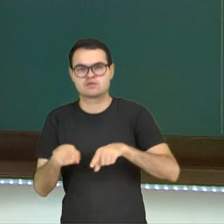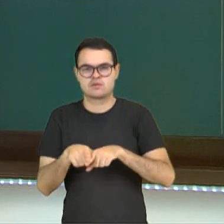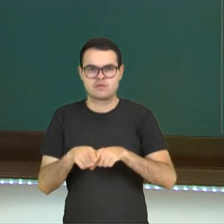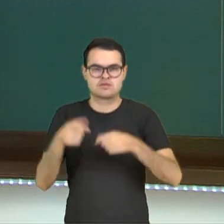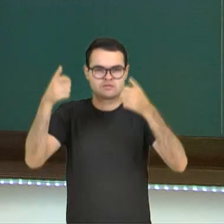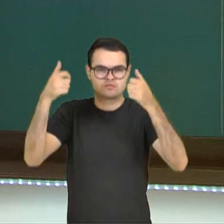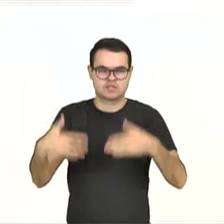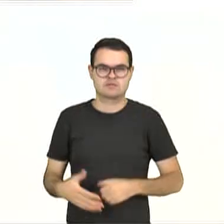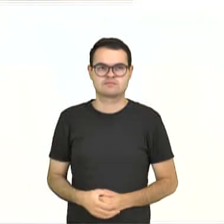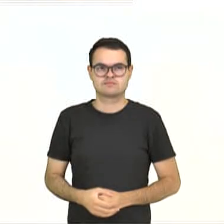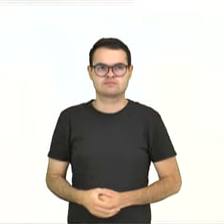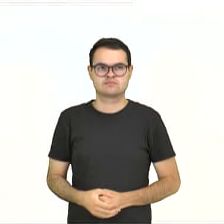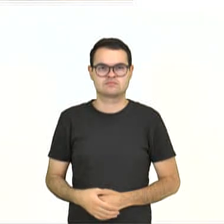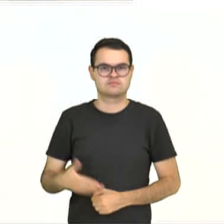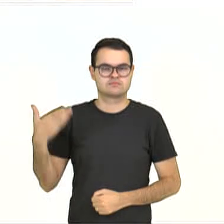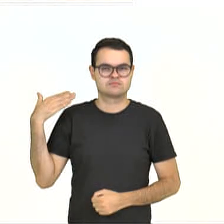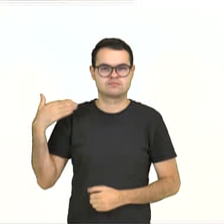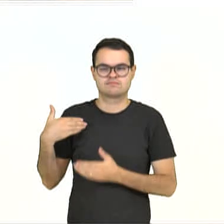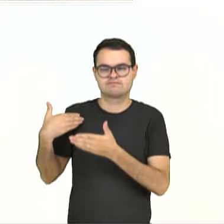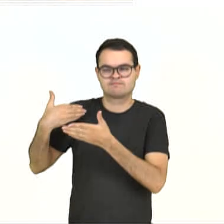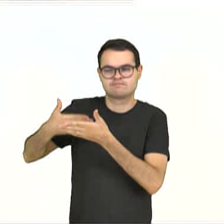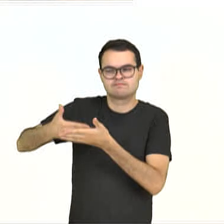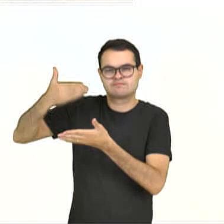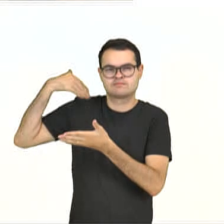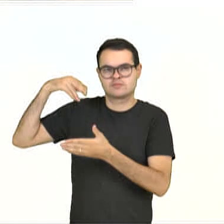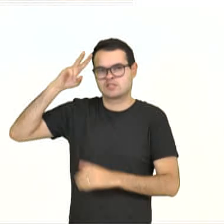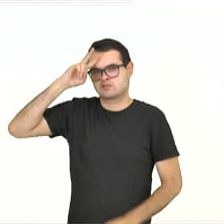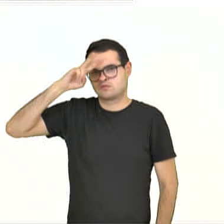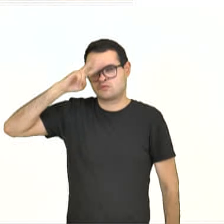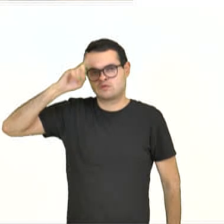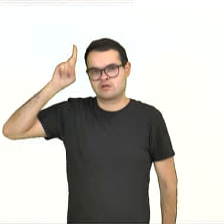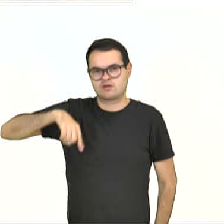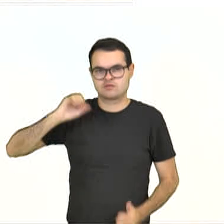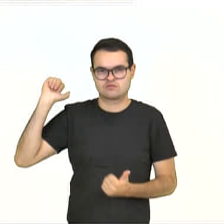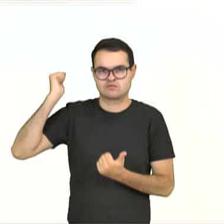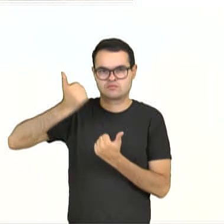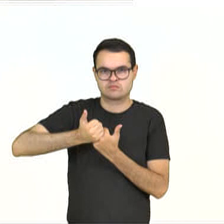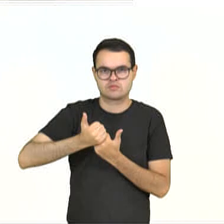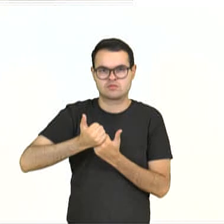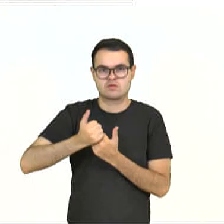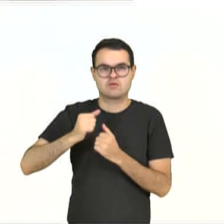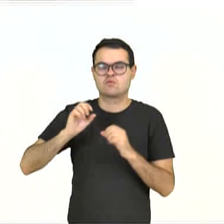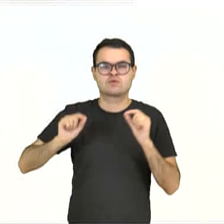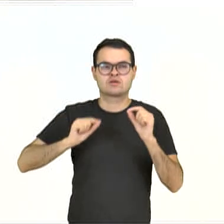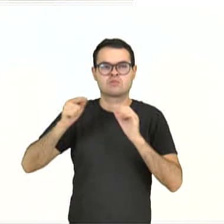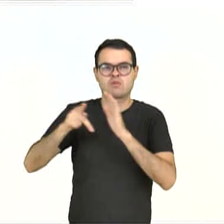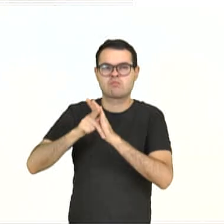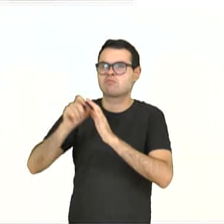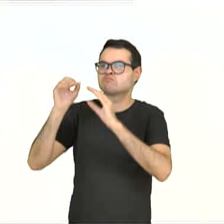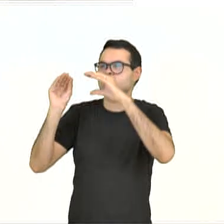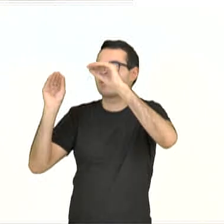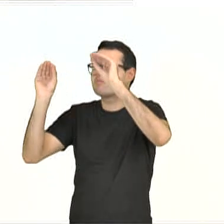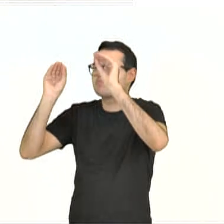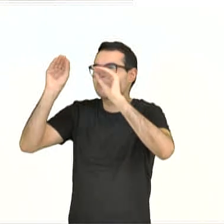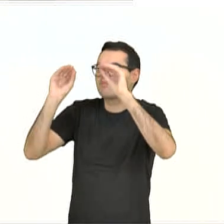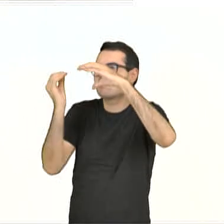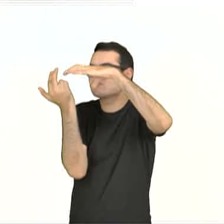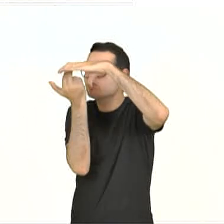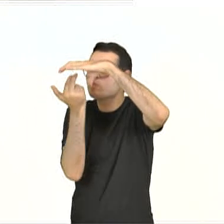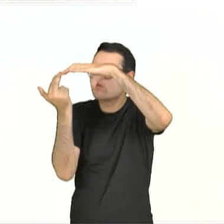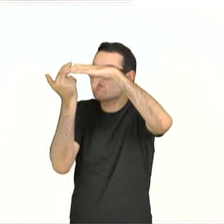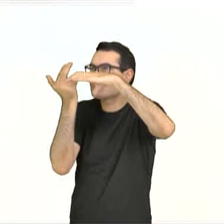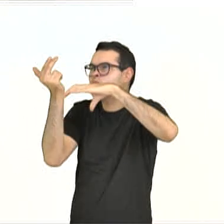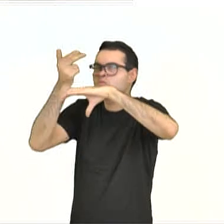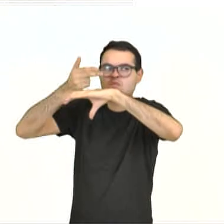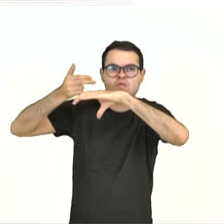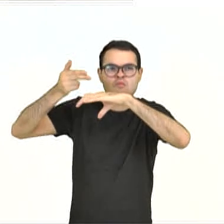falar. Então, a arte na pré-história, o termo arte é quase substituto por registro, Pinturas ou entalhes de superfícies,